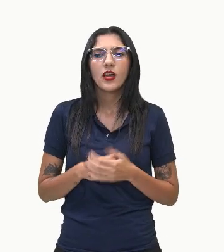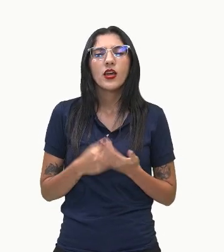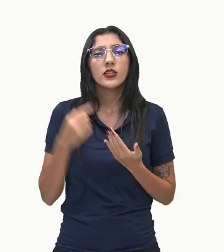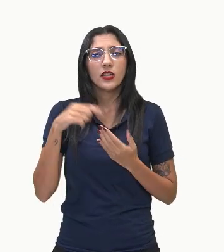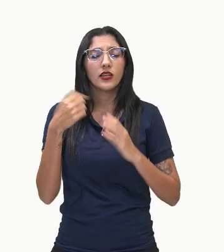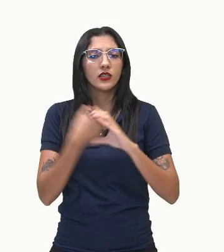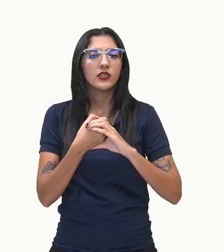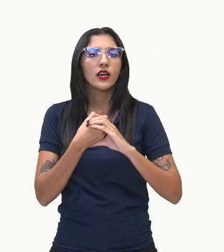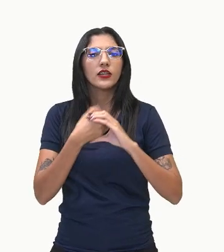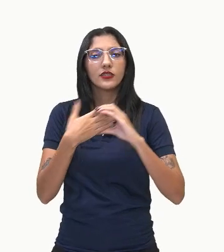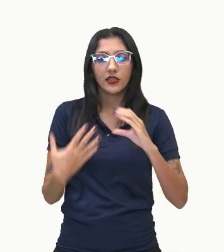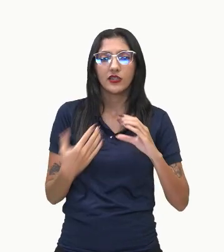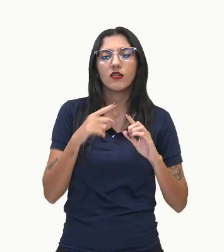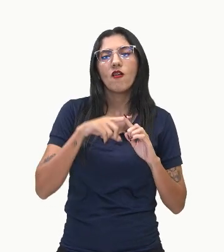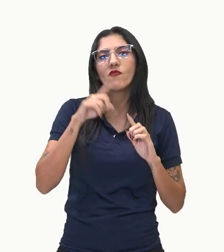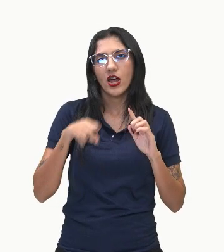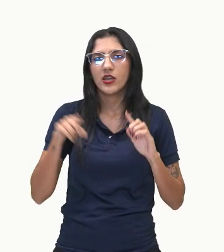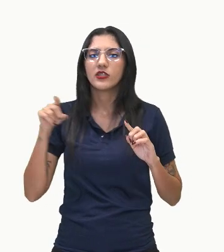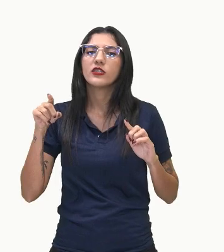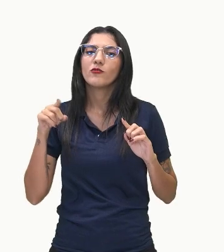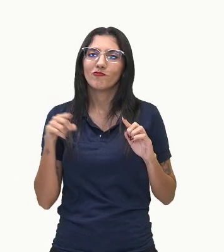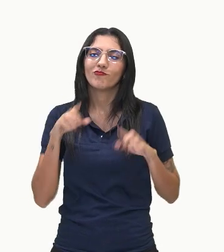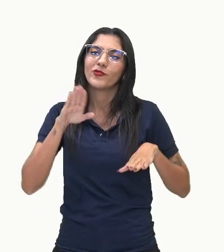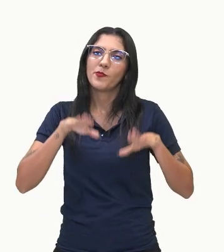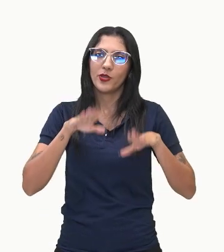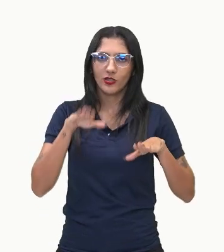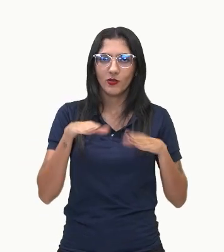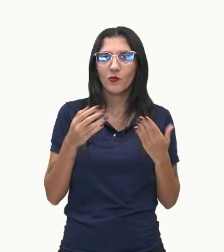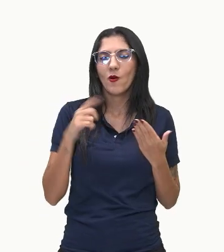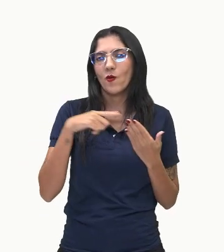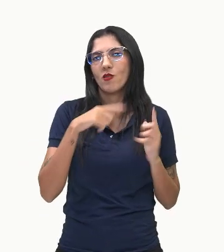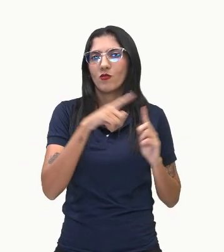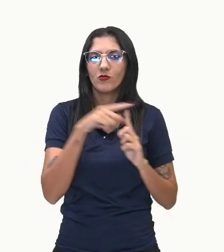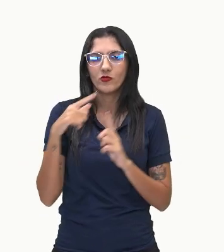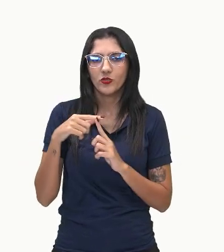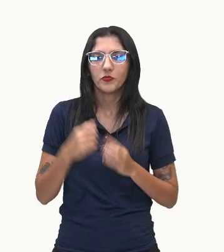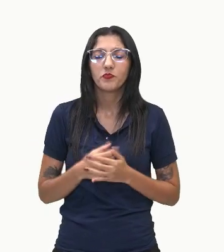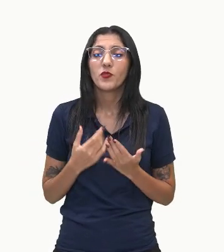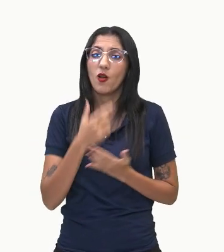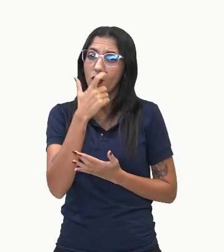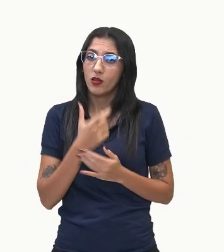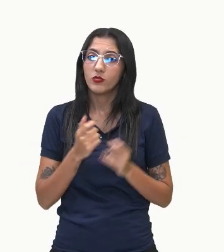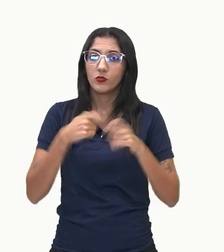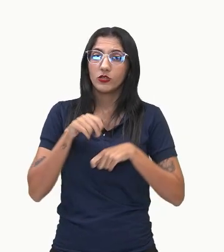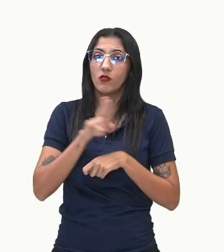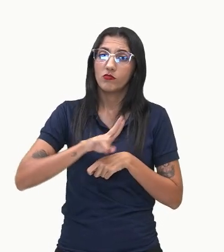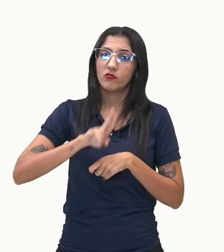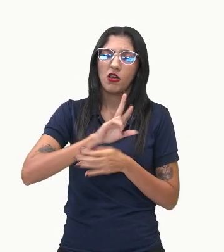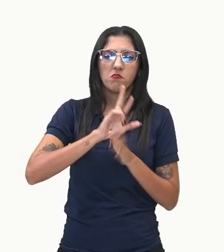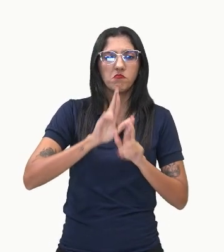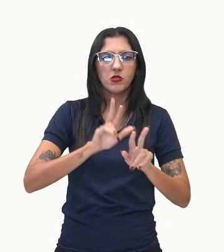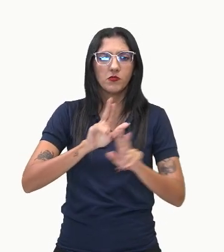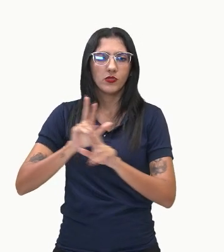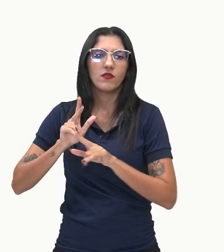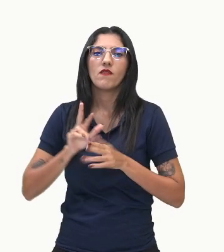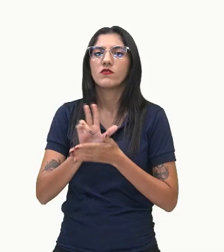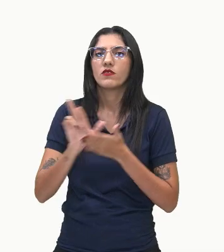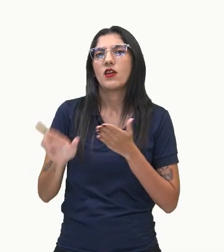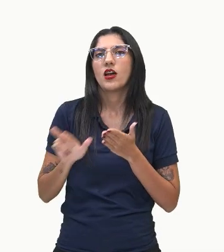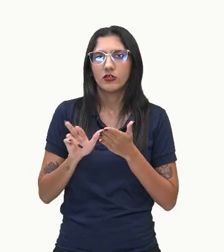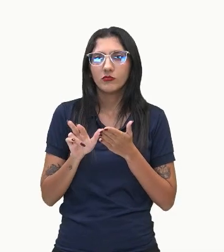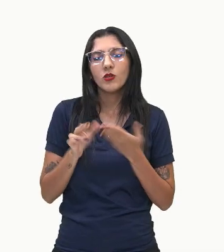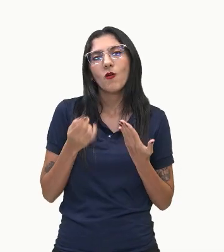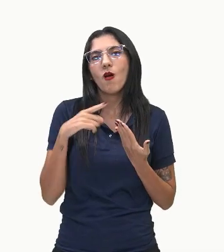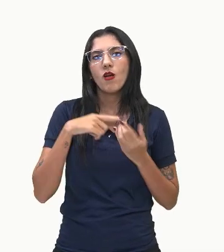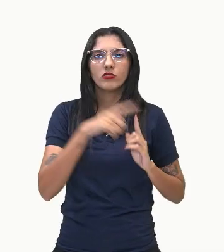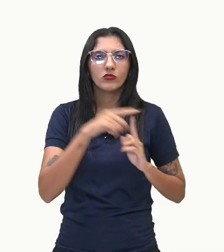linguísticas variam com esses propósitos. Eu vou usar marcas linguísticas diferentes para cada um